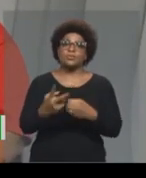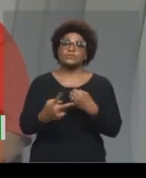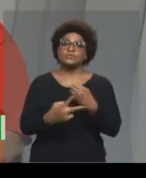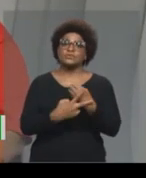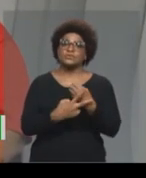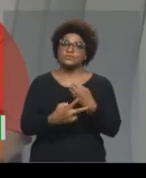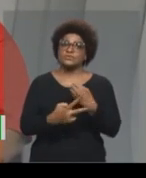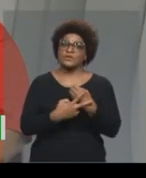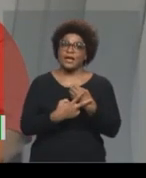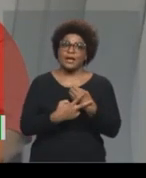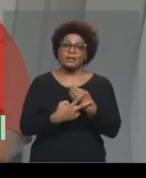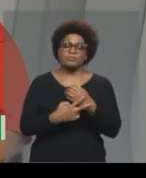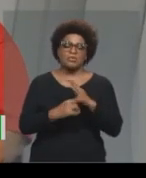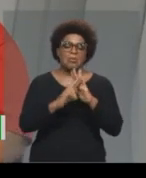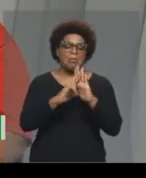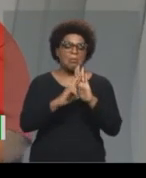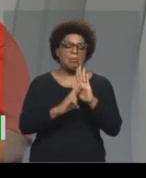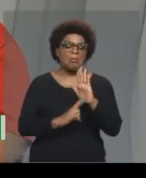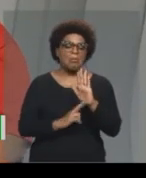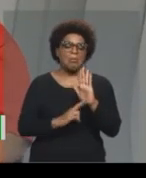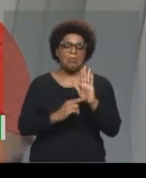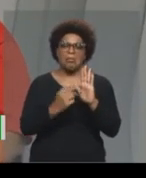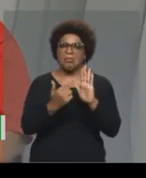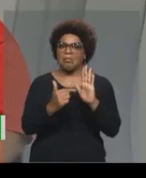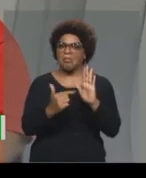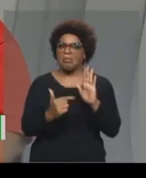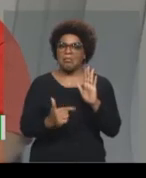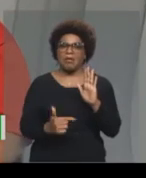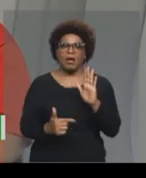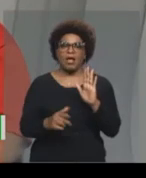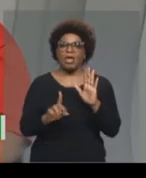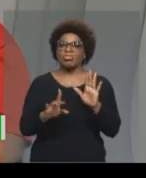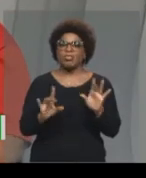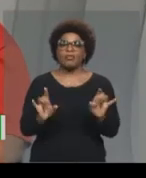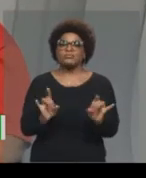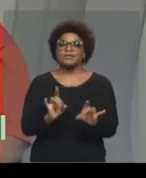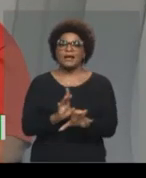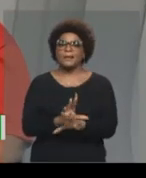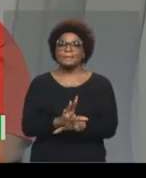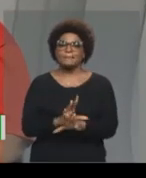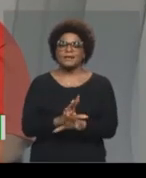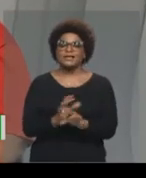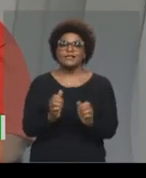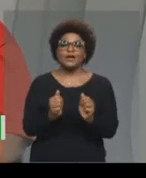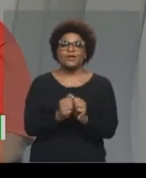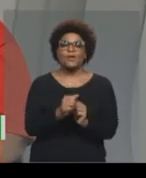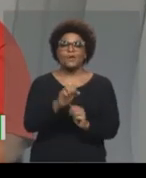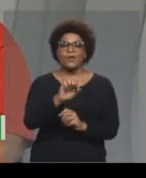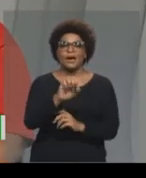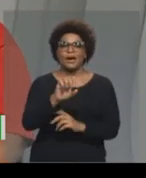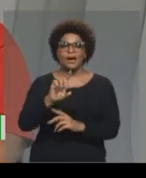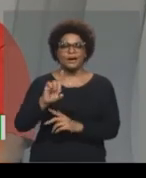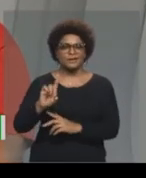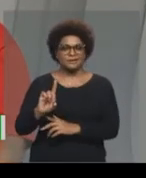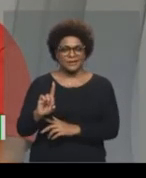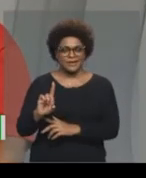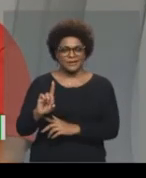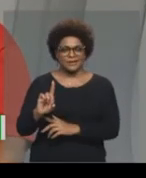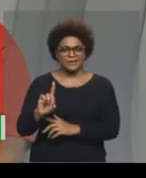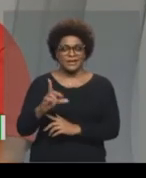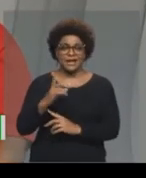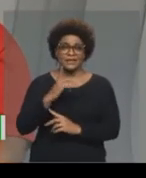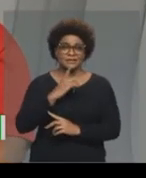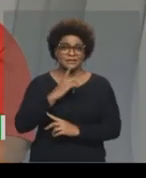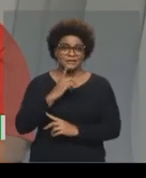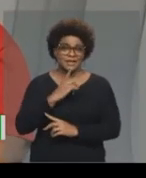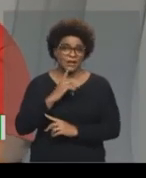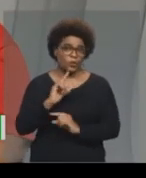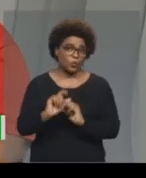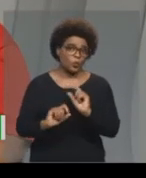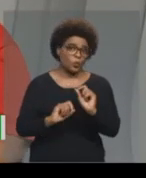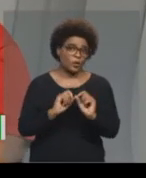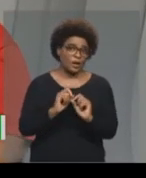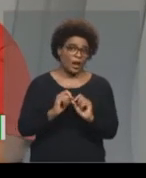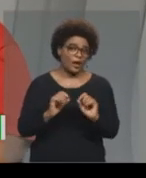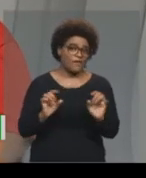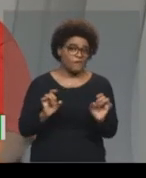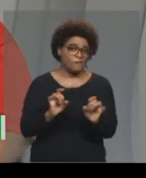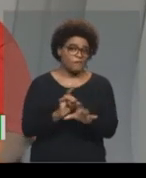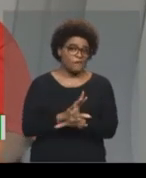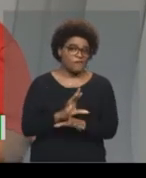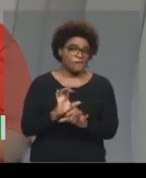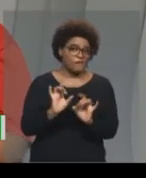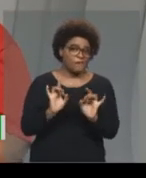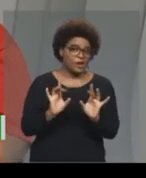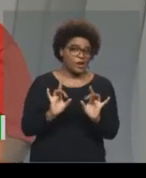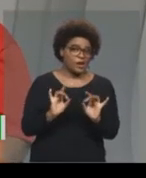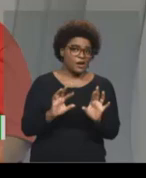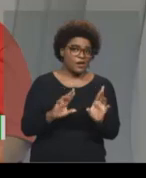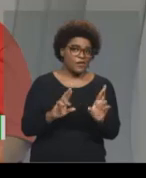irregulares, então eles não vão terminar, não vão ter essa regrinha da partícula do ed. Eles vão ter uma terminação especial.